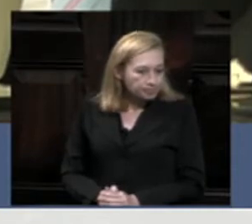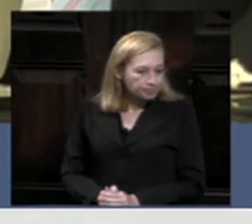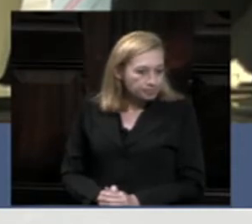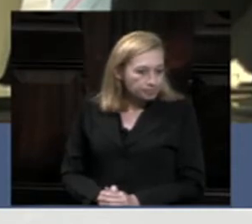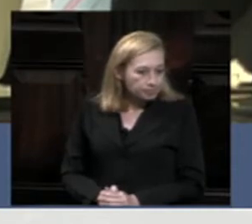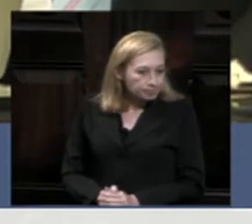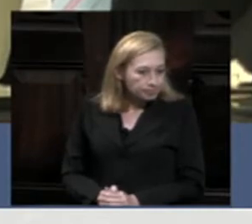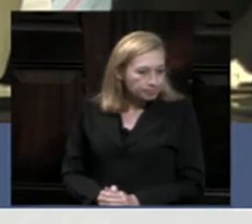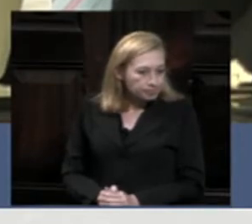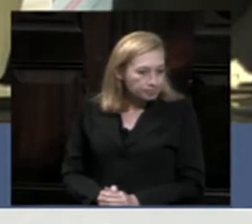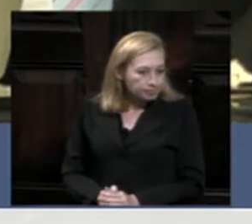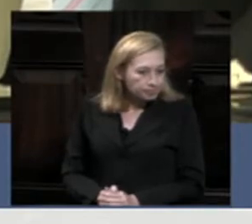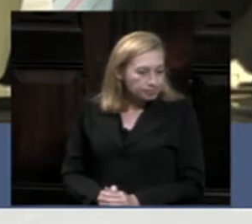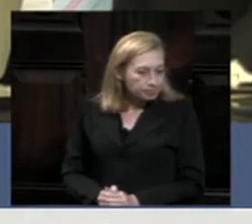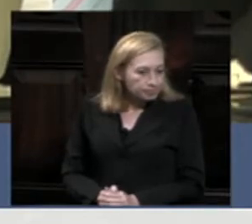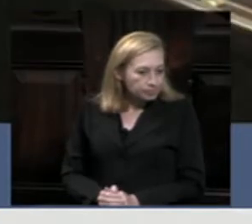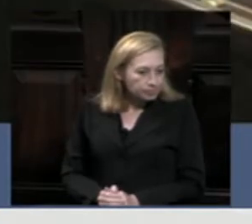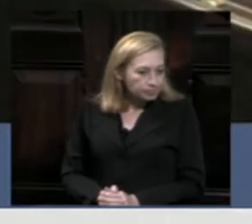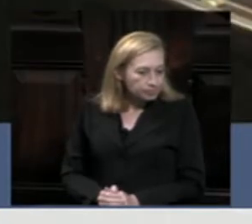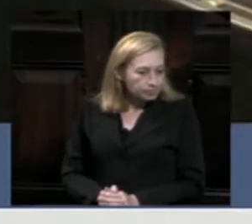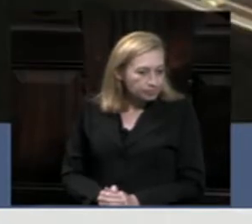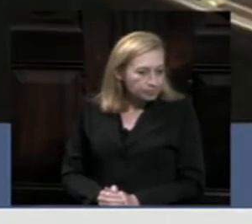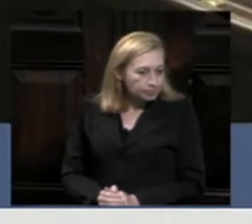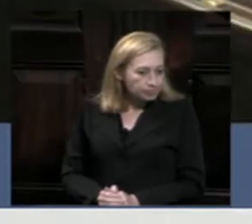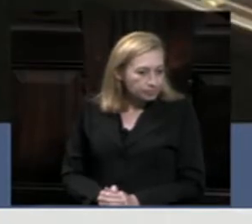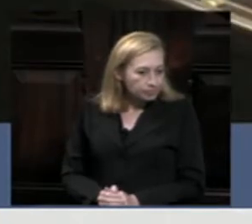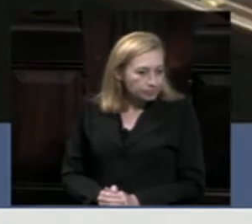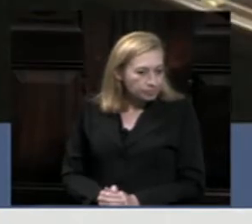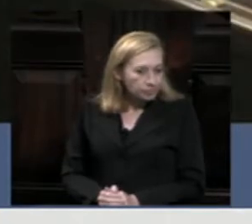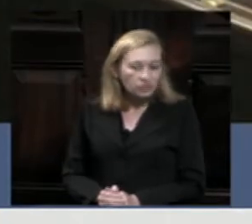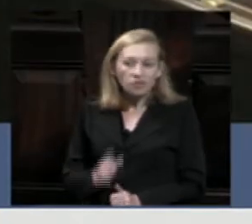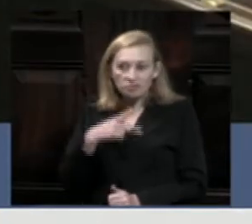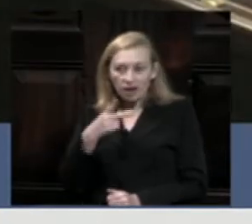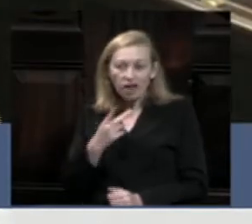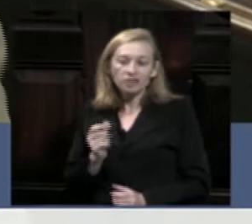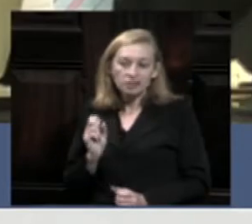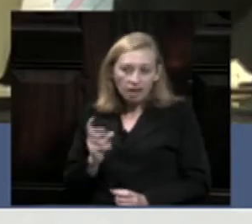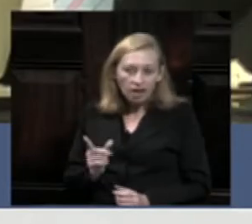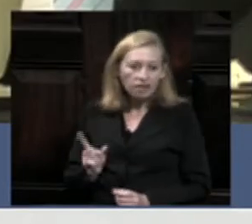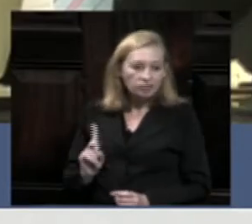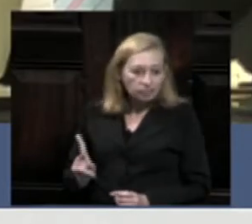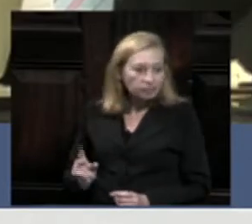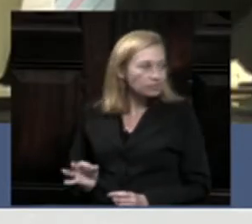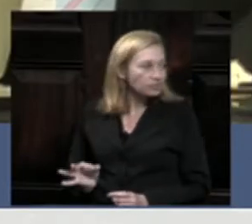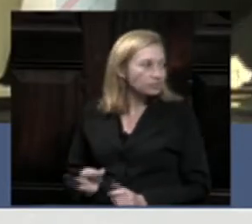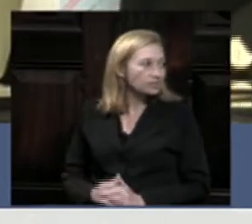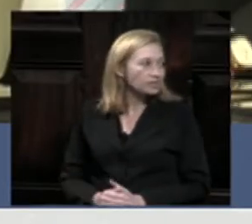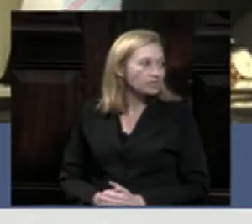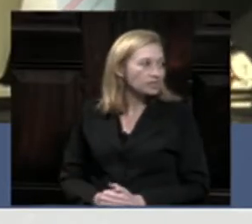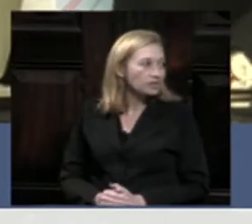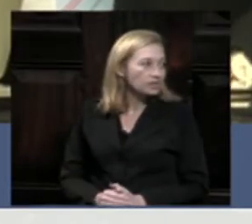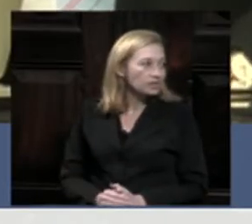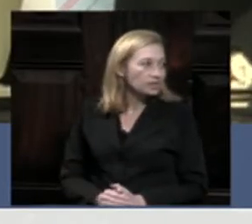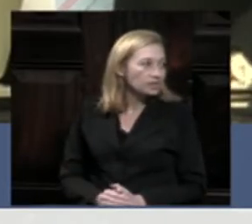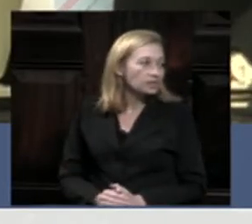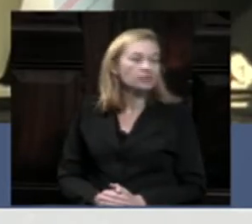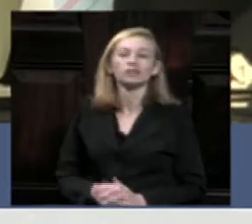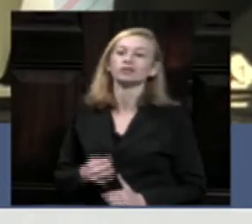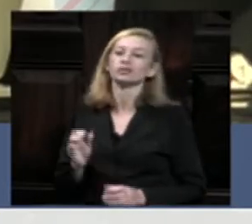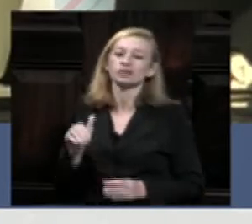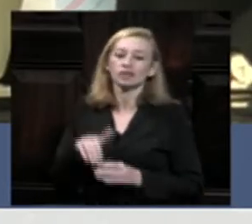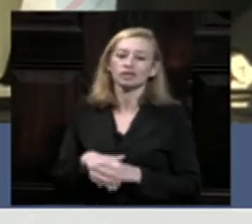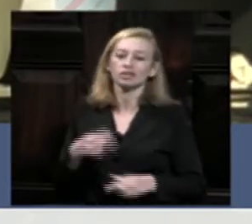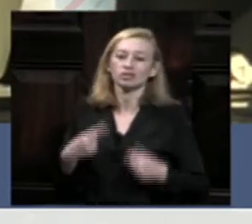Em votação... Vamos trocar o dó por ré, por isso que é correção de pauta. De pauta. Em votação, em discussão